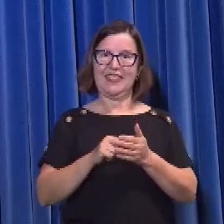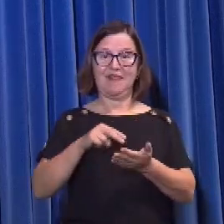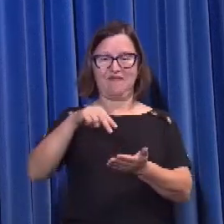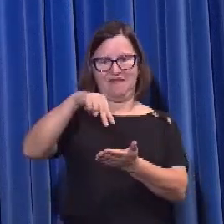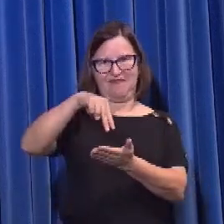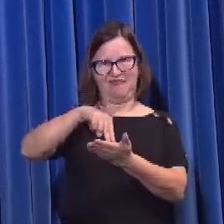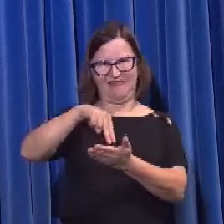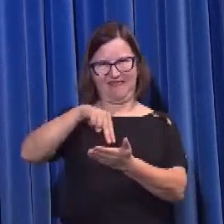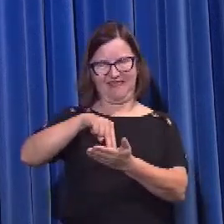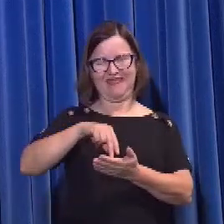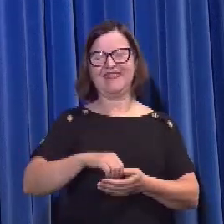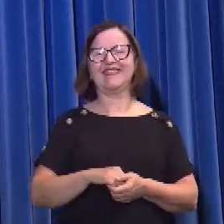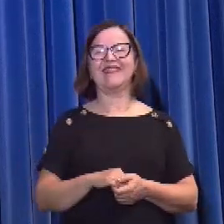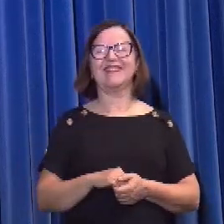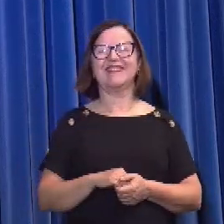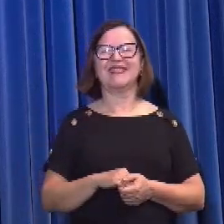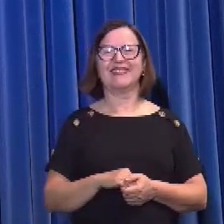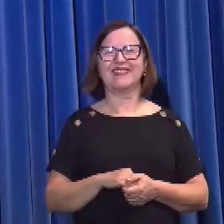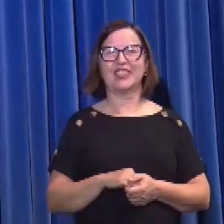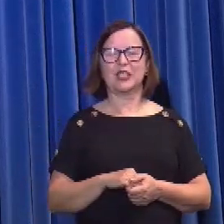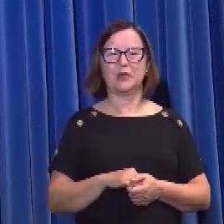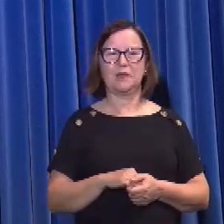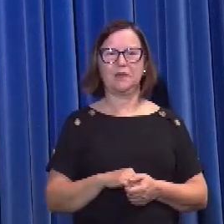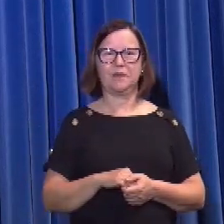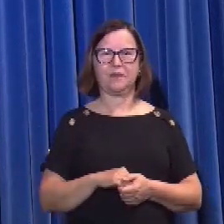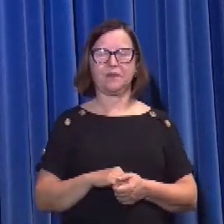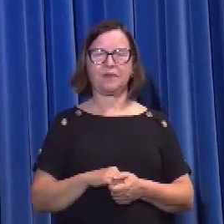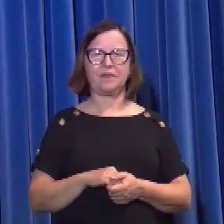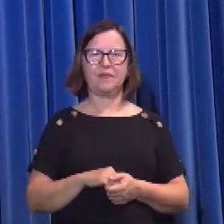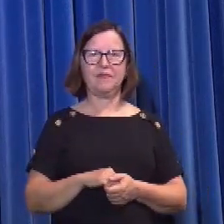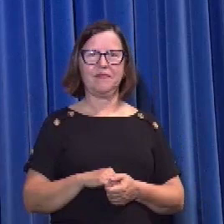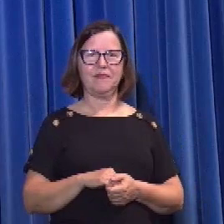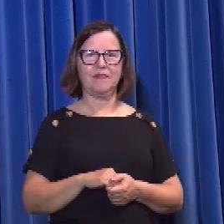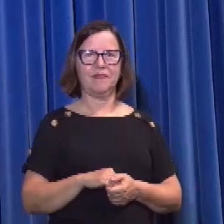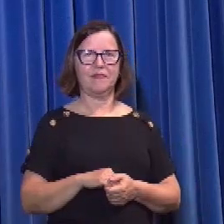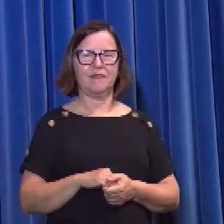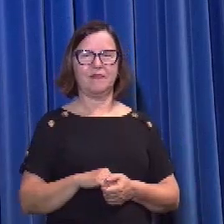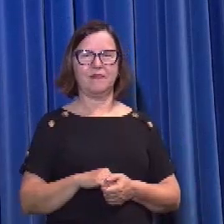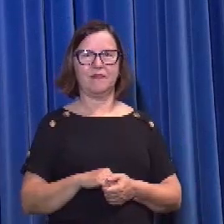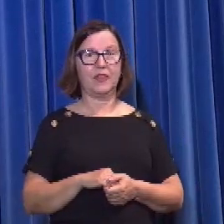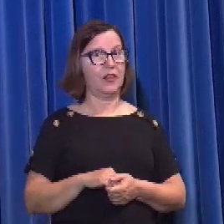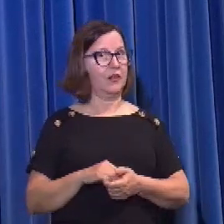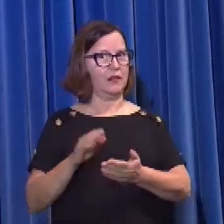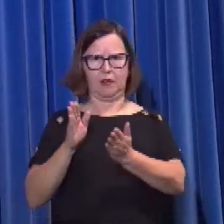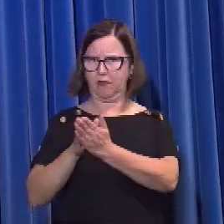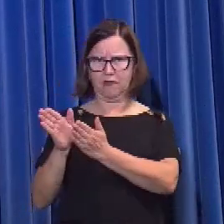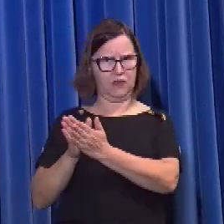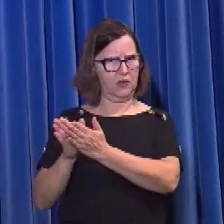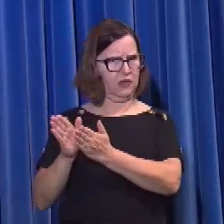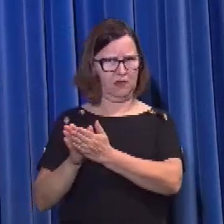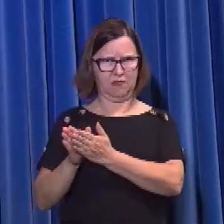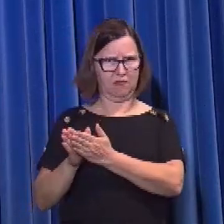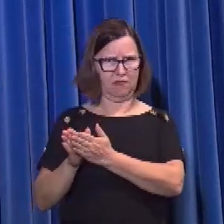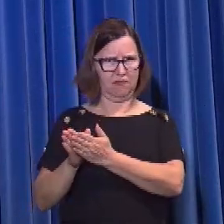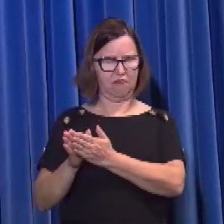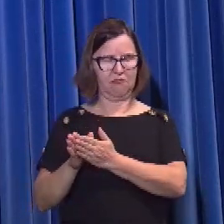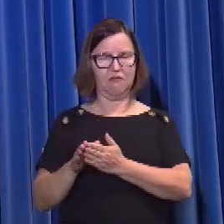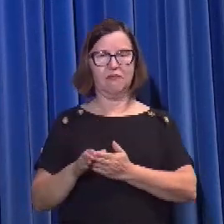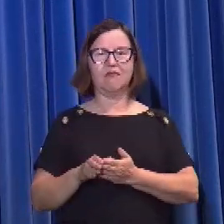upomeno, ou de perseverar, não fugir, não